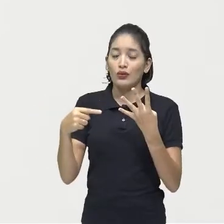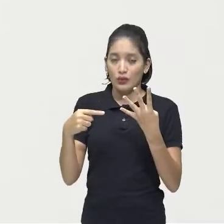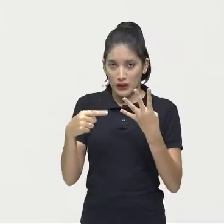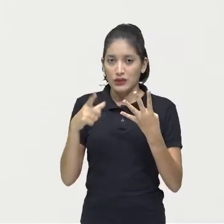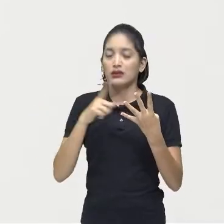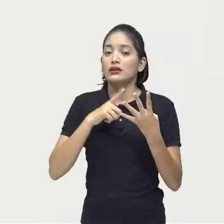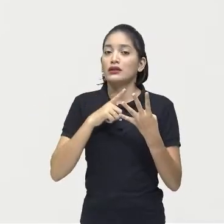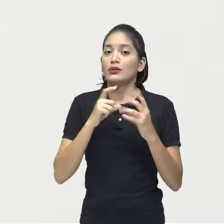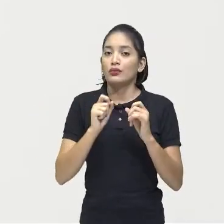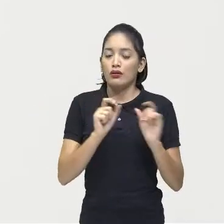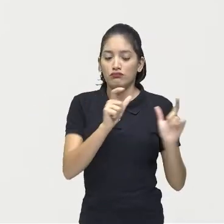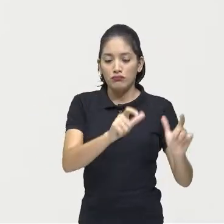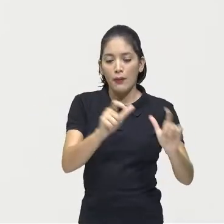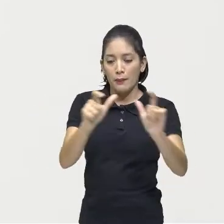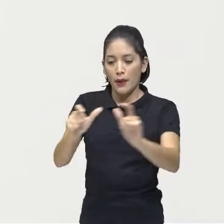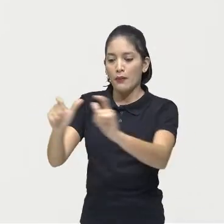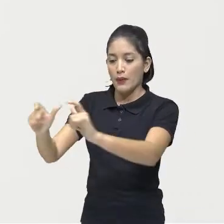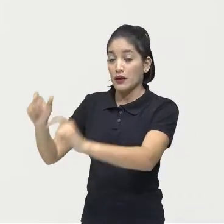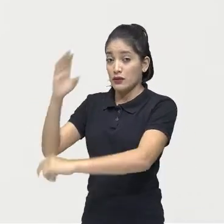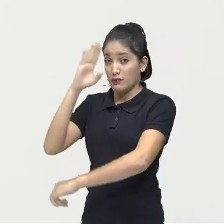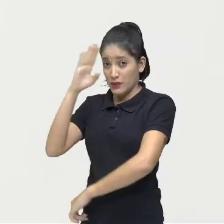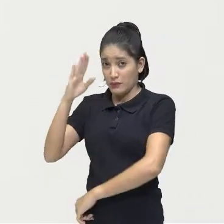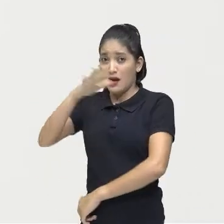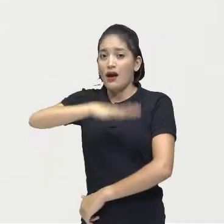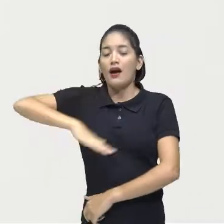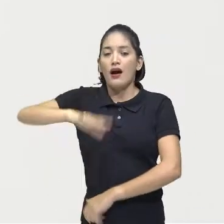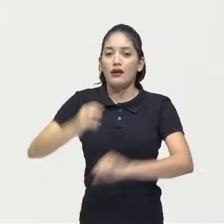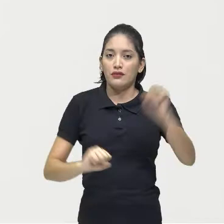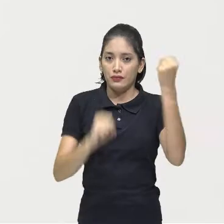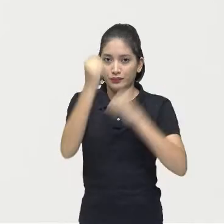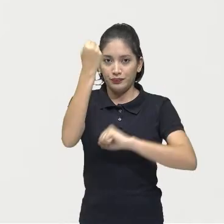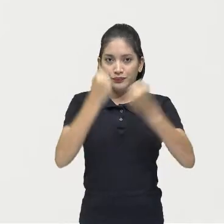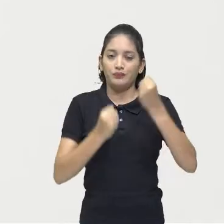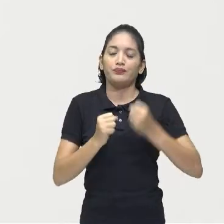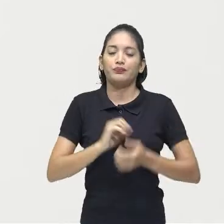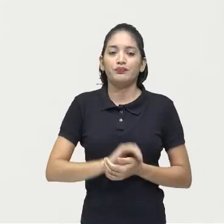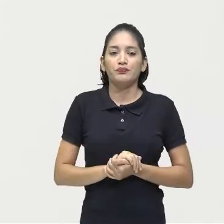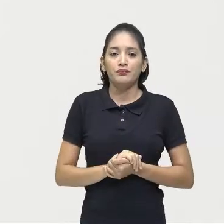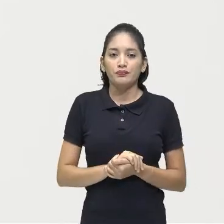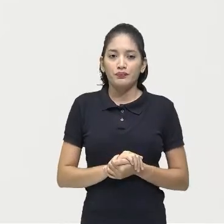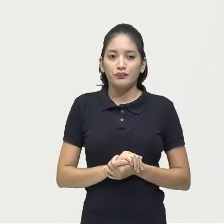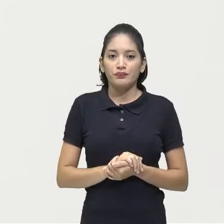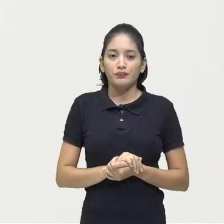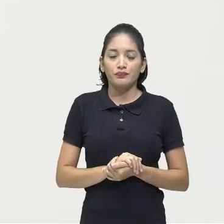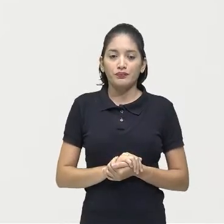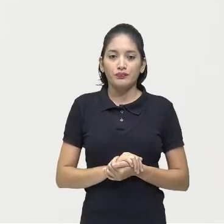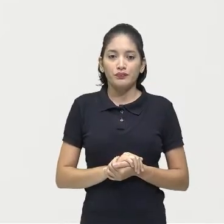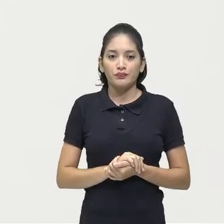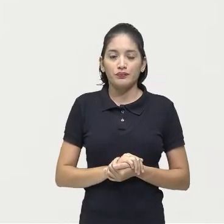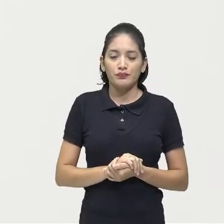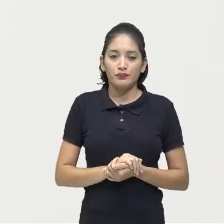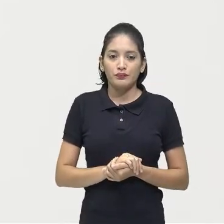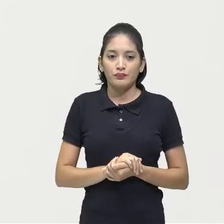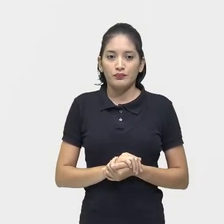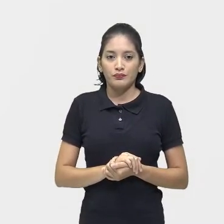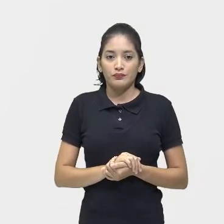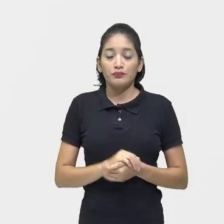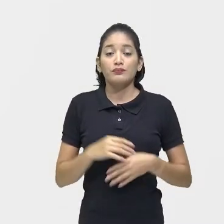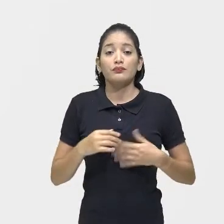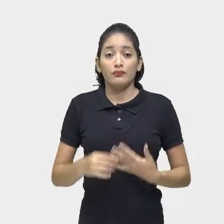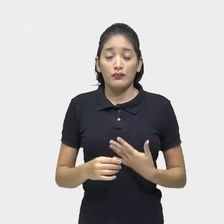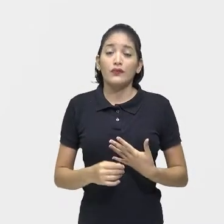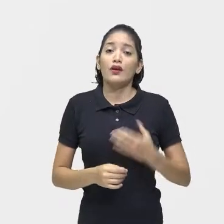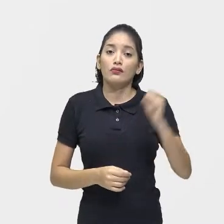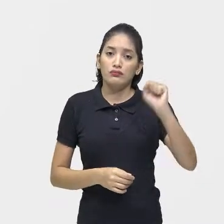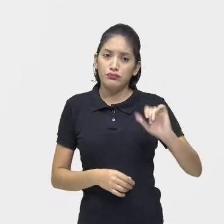constituir aí os principais centros industriais do continente. Aí temos a Europa Ocidental.